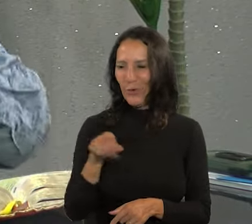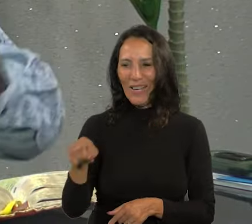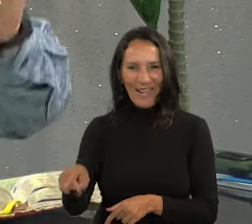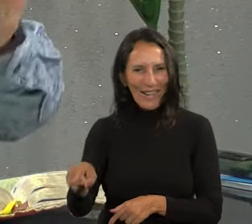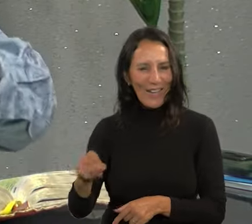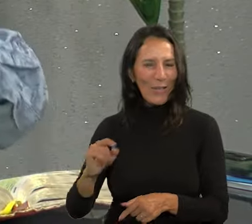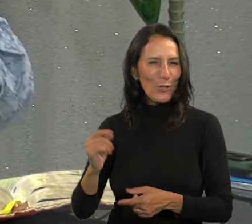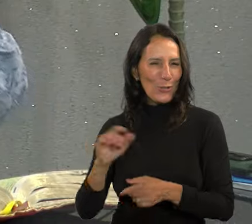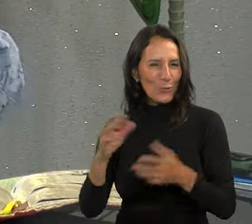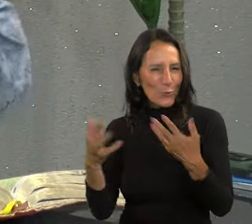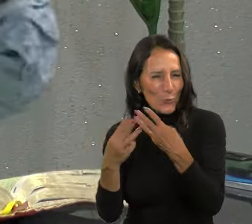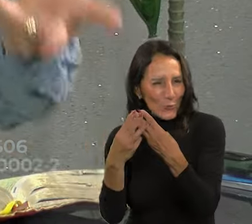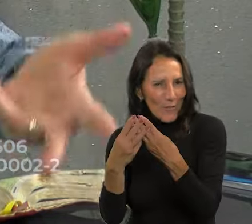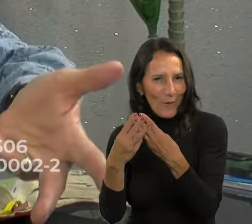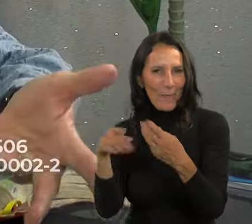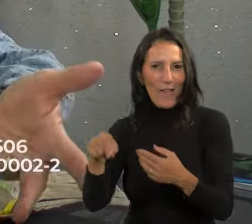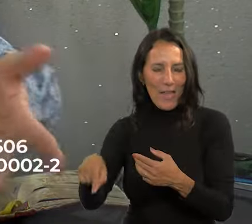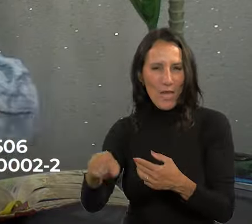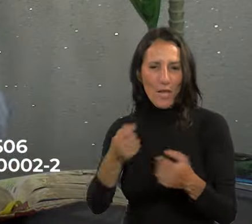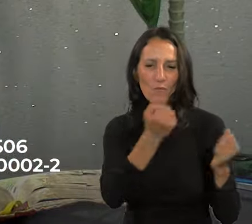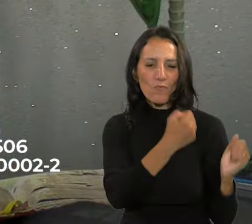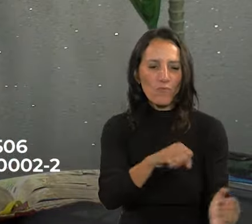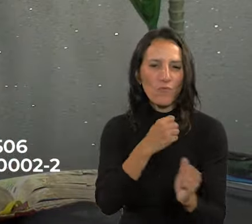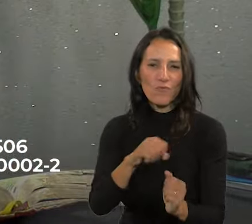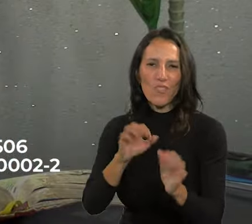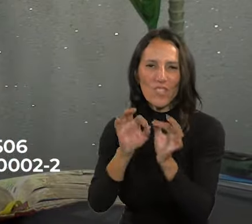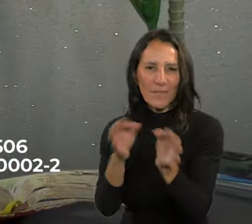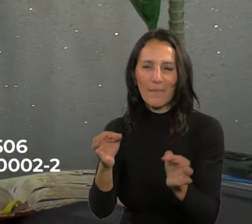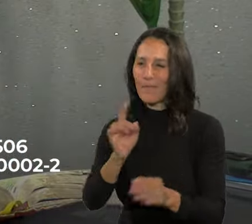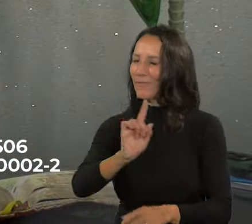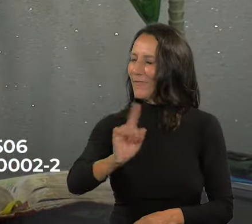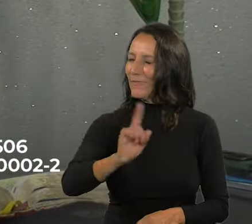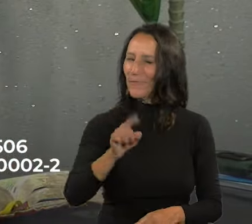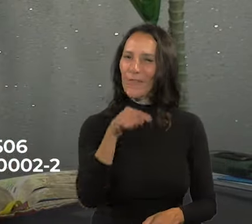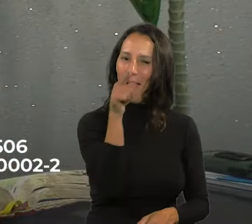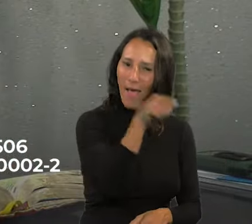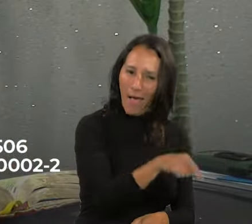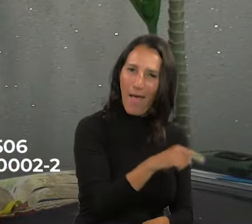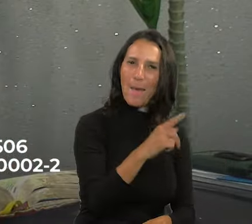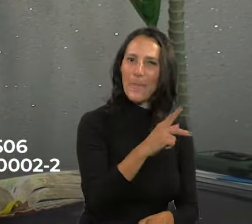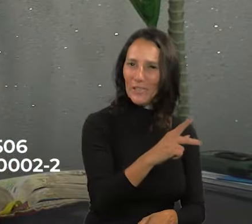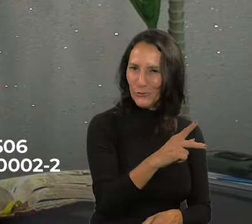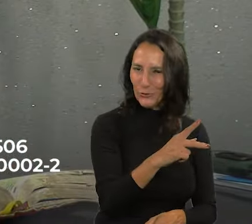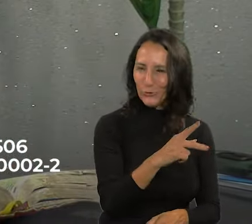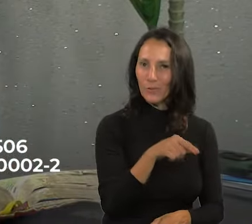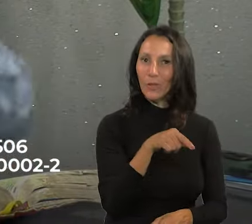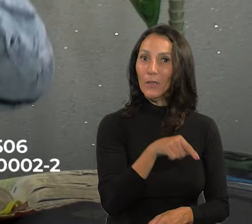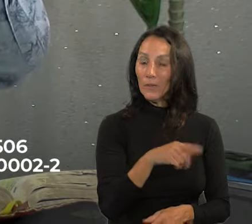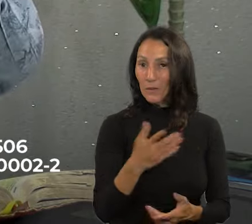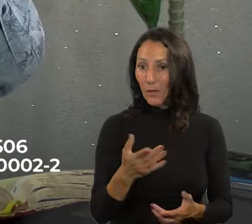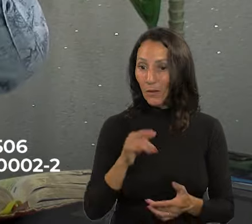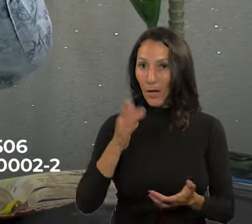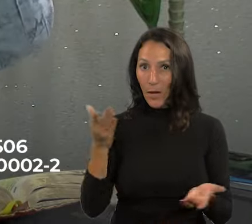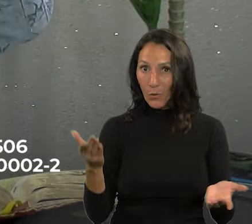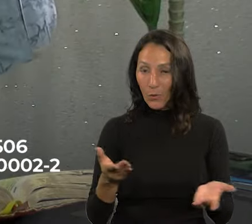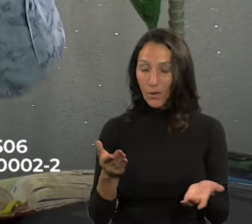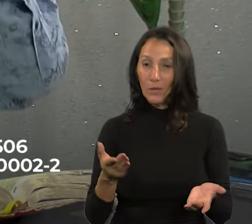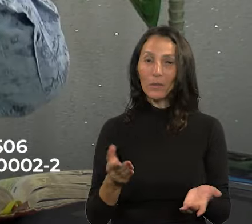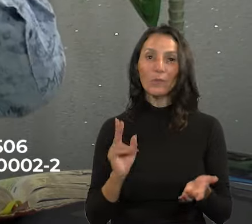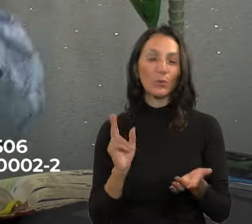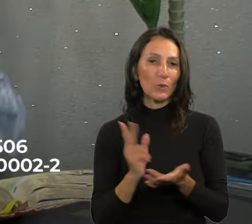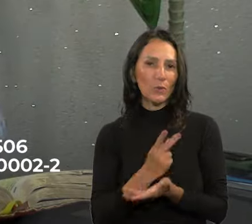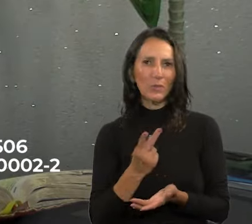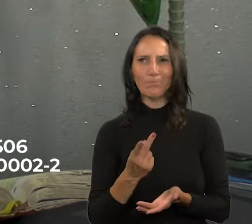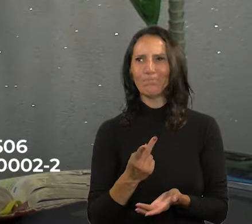varre em rua são os palestinos. E agora Israel está prevenida com respeito aos palestinos. O judeu é